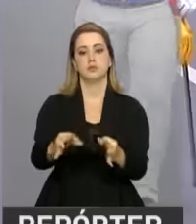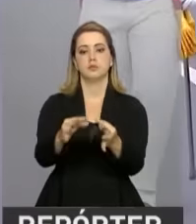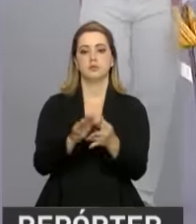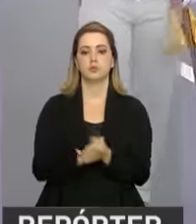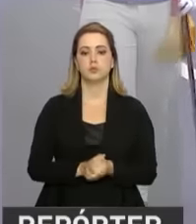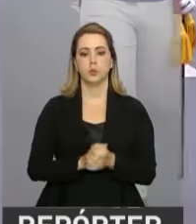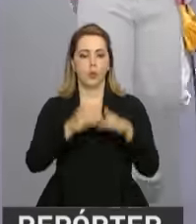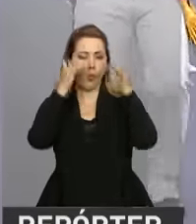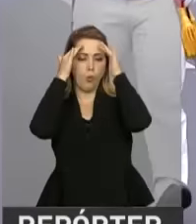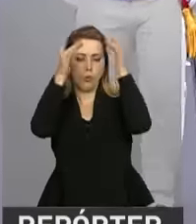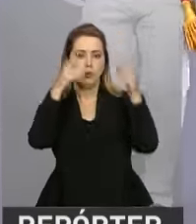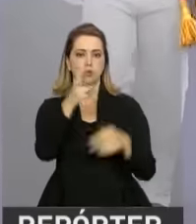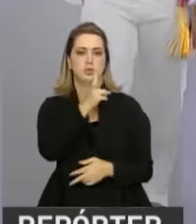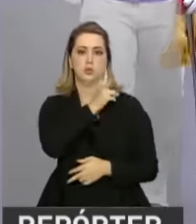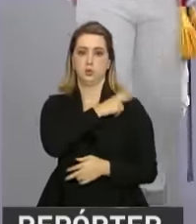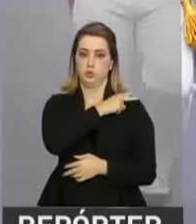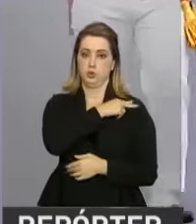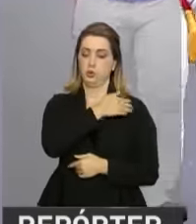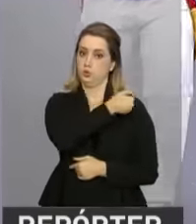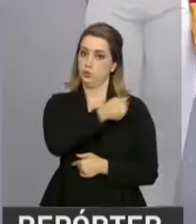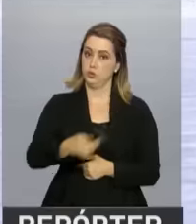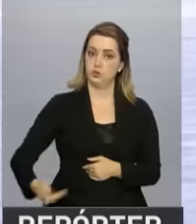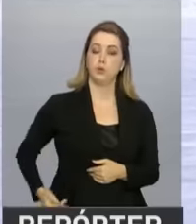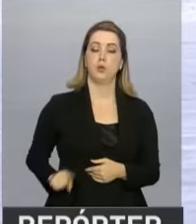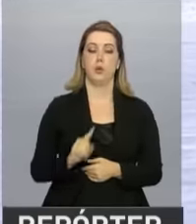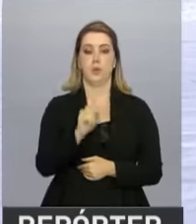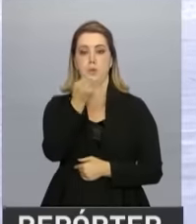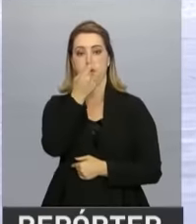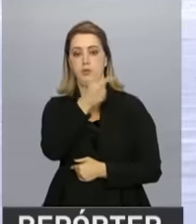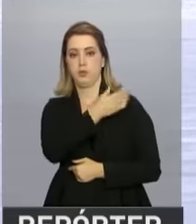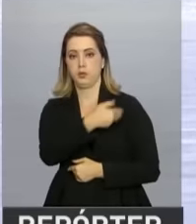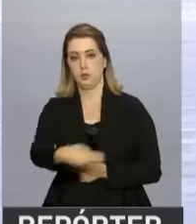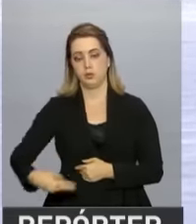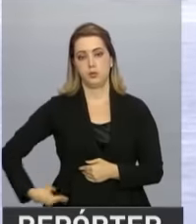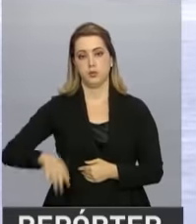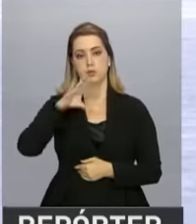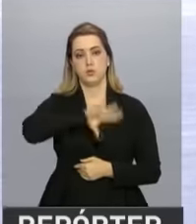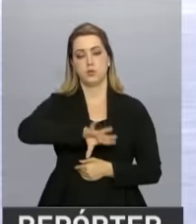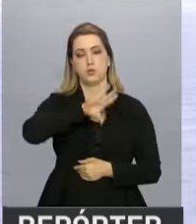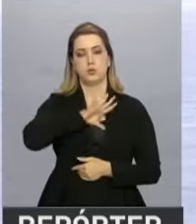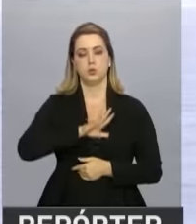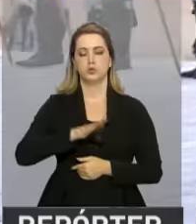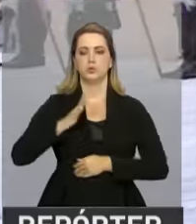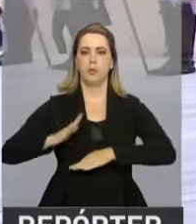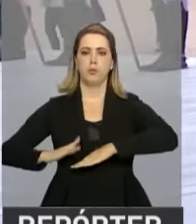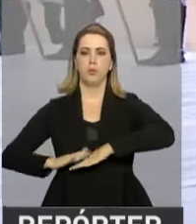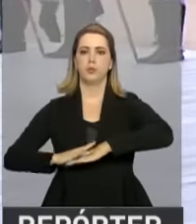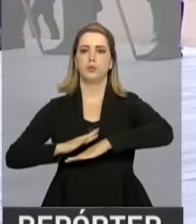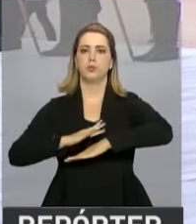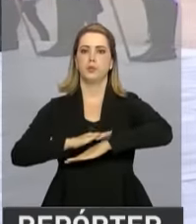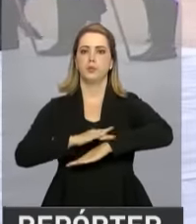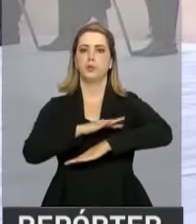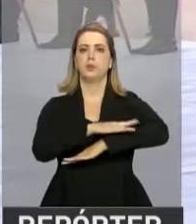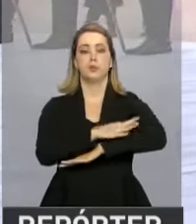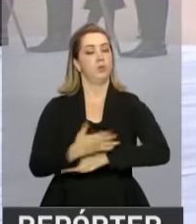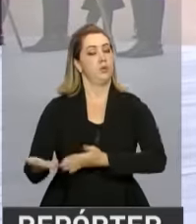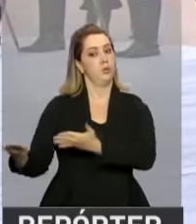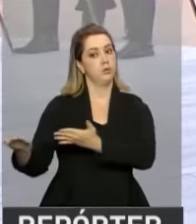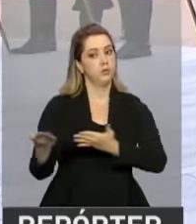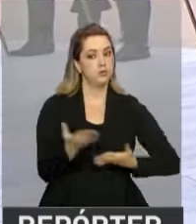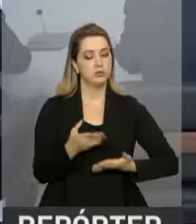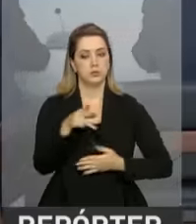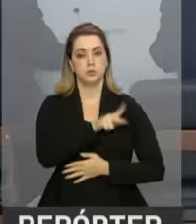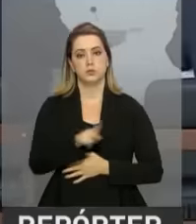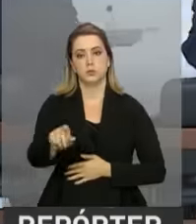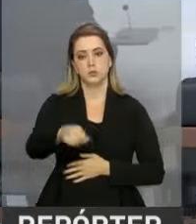honras de chefe de governo ao Primeiro Ministro de Portugal Antônio Costa subiu a rampa do Palácio do Planalto e foi recepcionado pelo presidente Michel